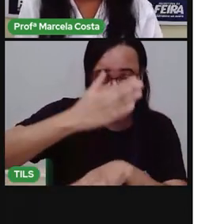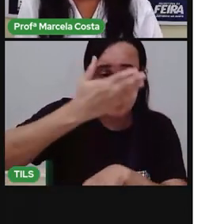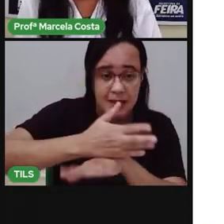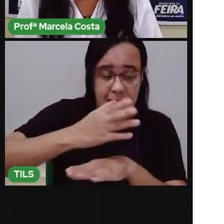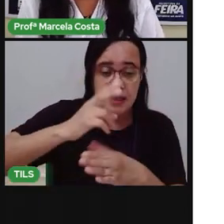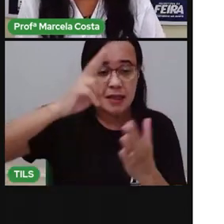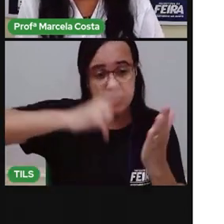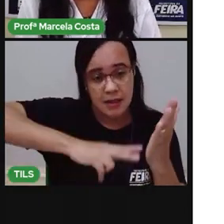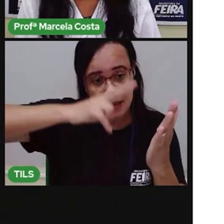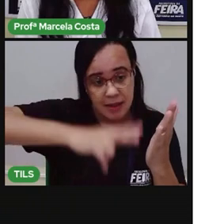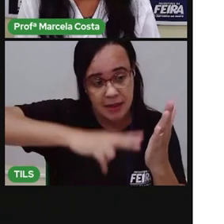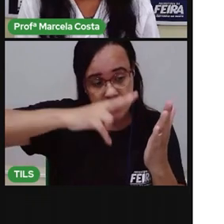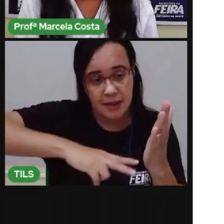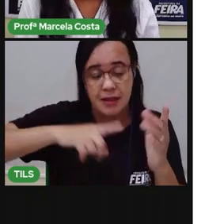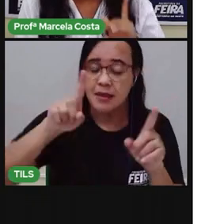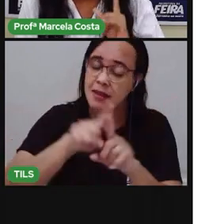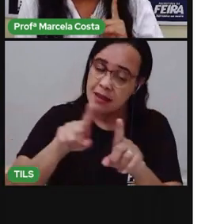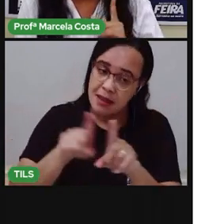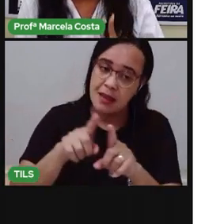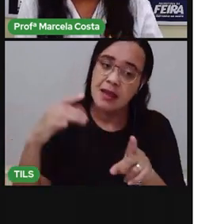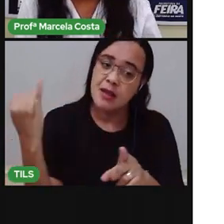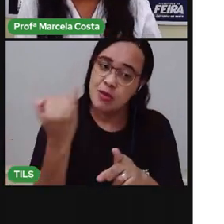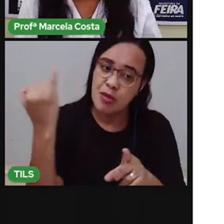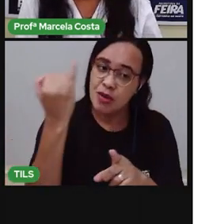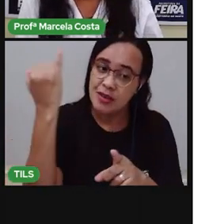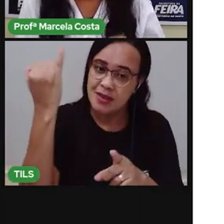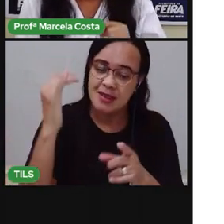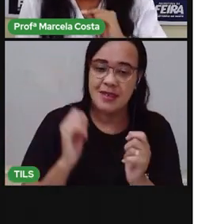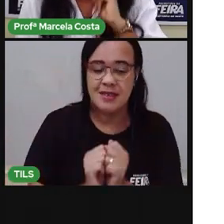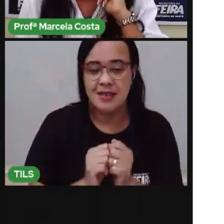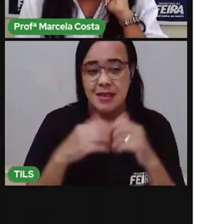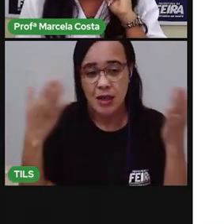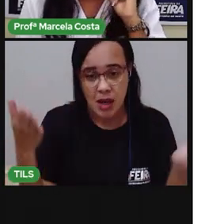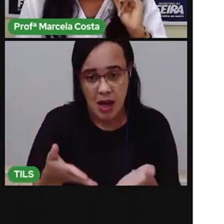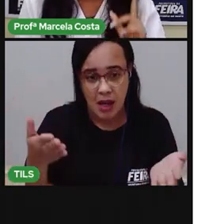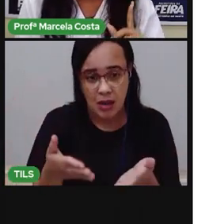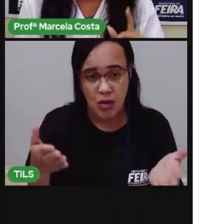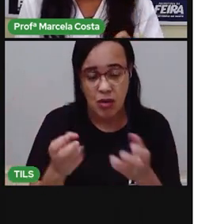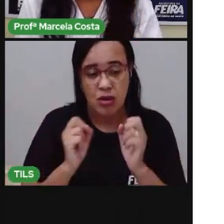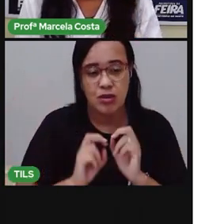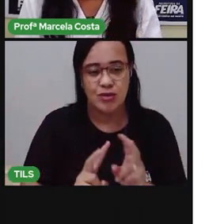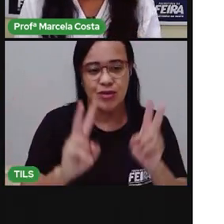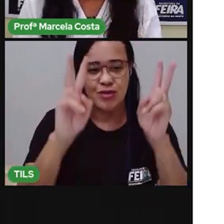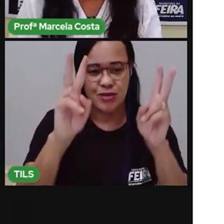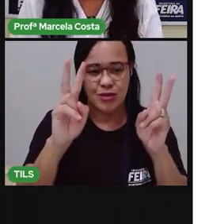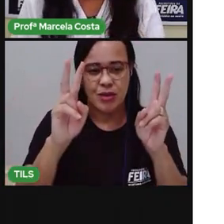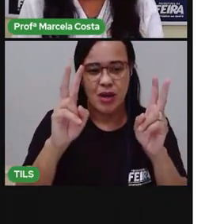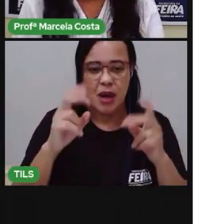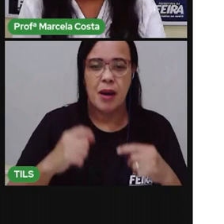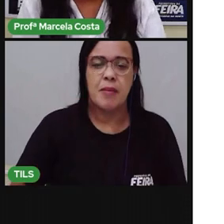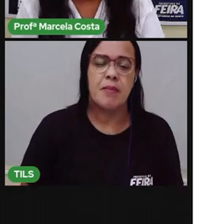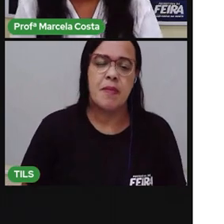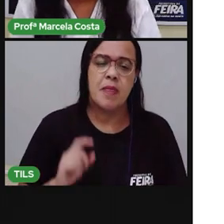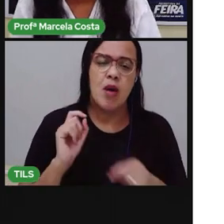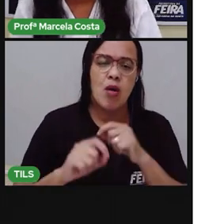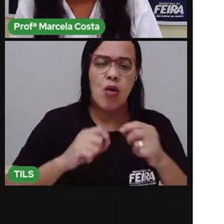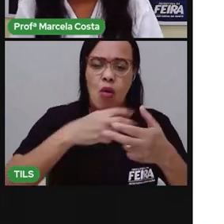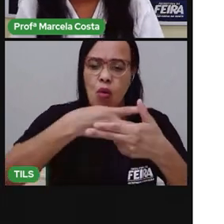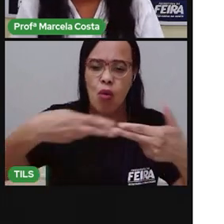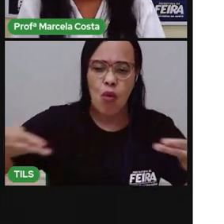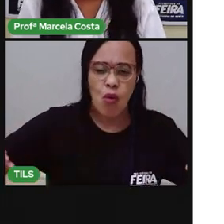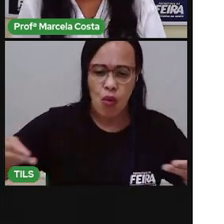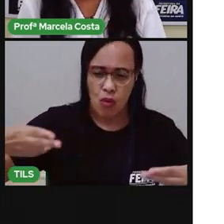também. Então, agora vamos continuar. Agora com produto de higiene. Que produto de higiene tem aí na